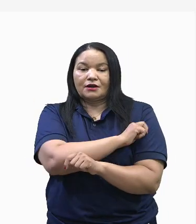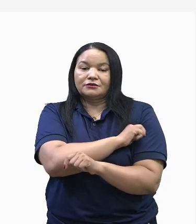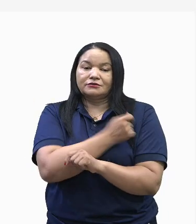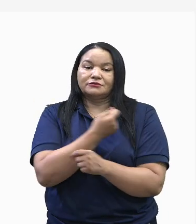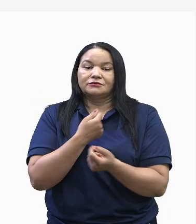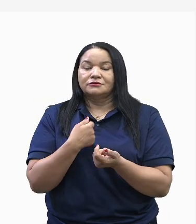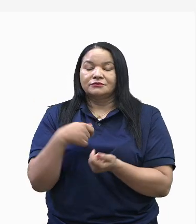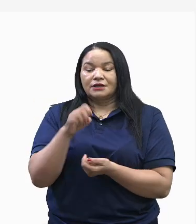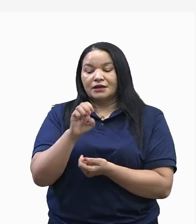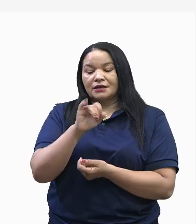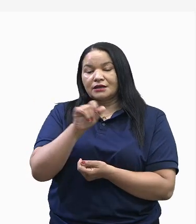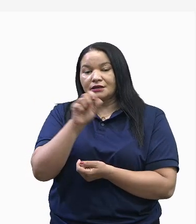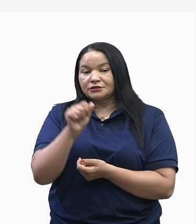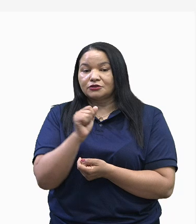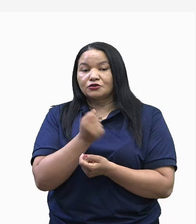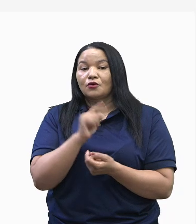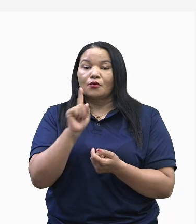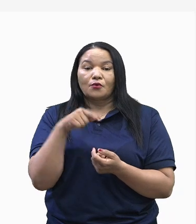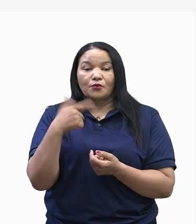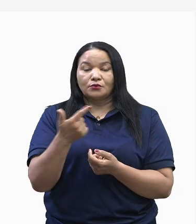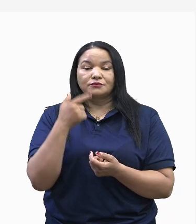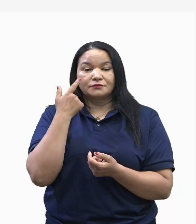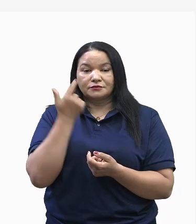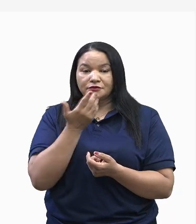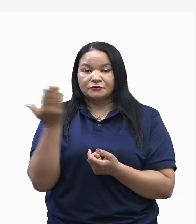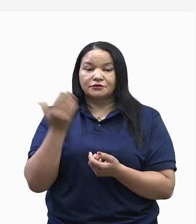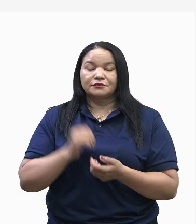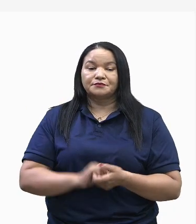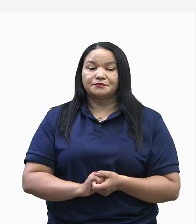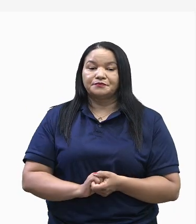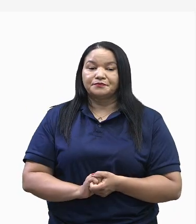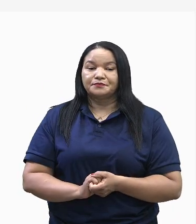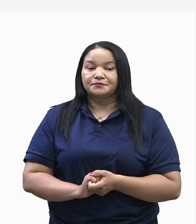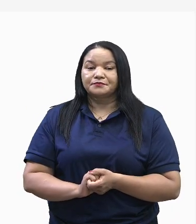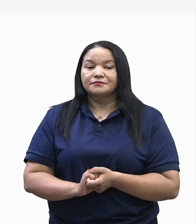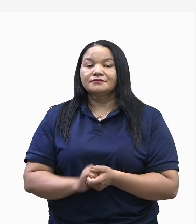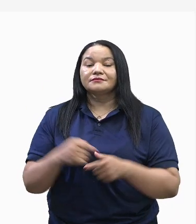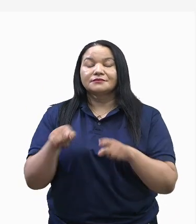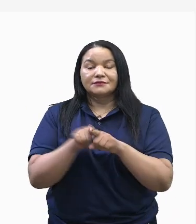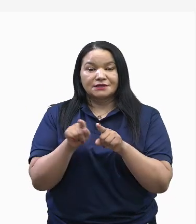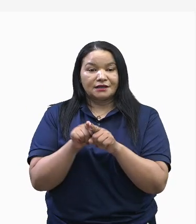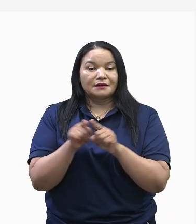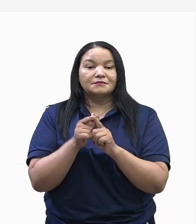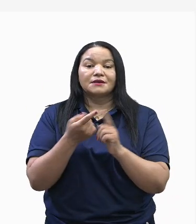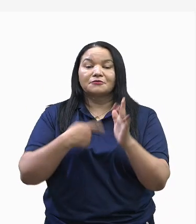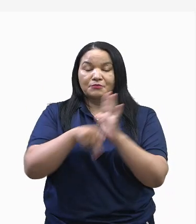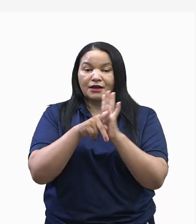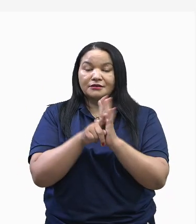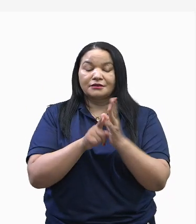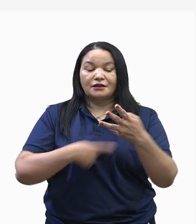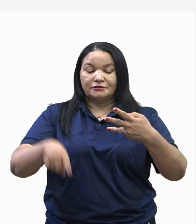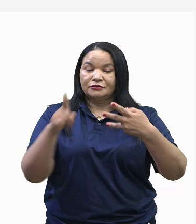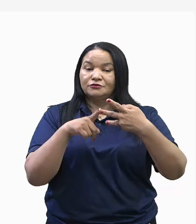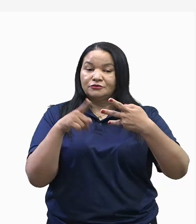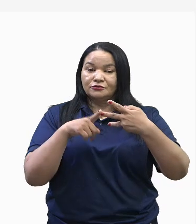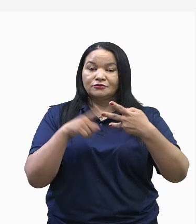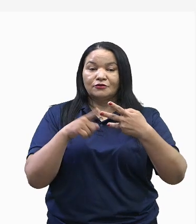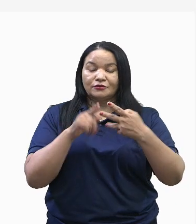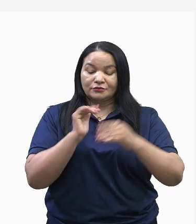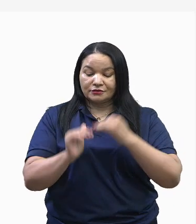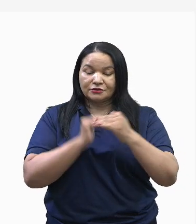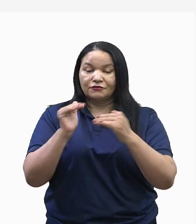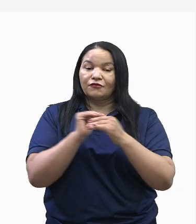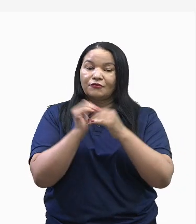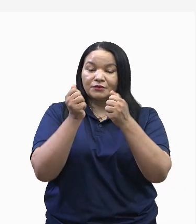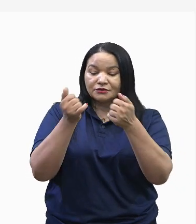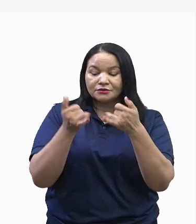O próximo, vamos lá ver o próximo parágrafo, que ainda faz parte do desenvolvimento. Vamos